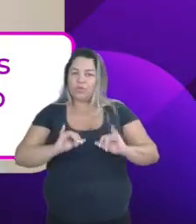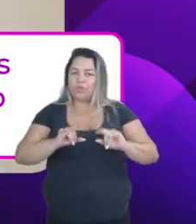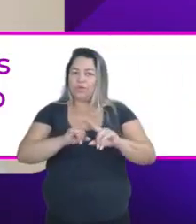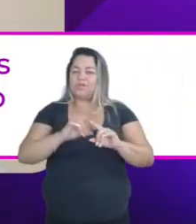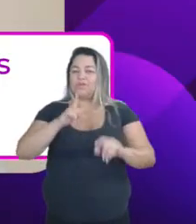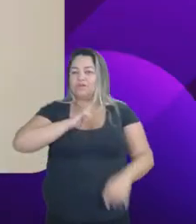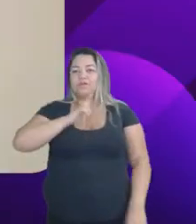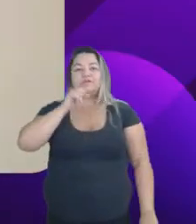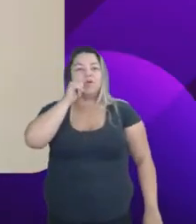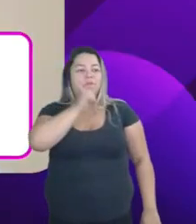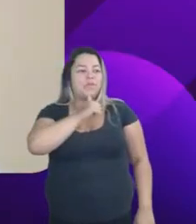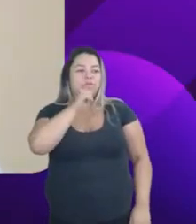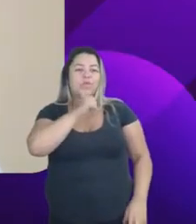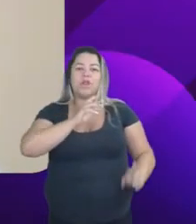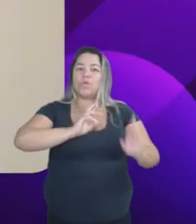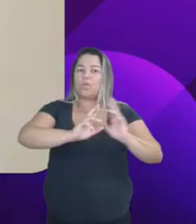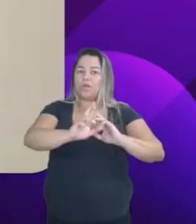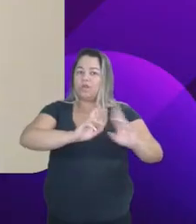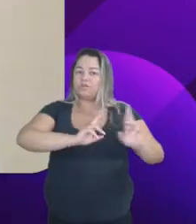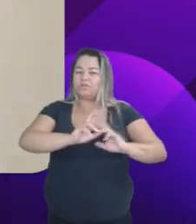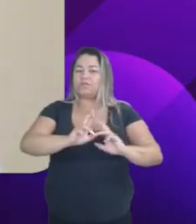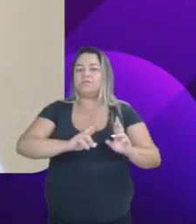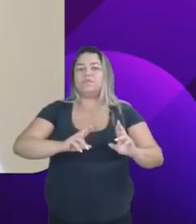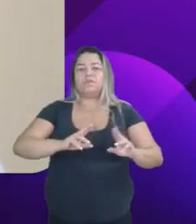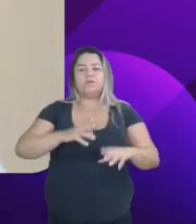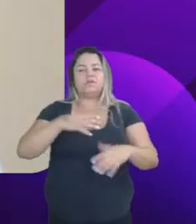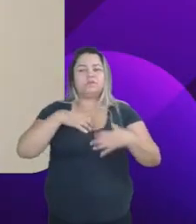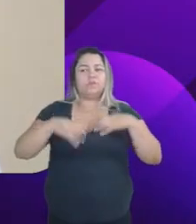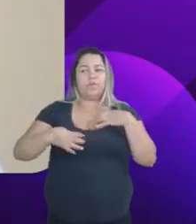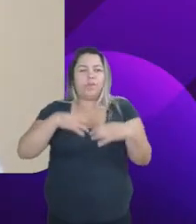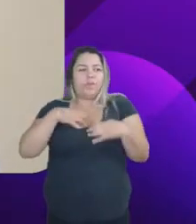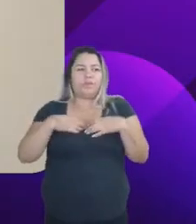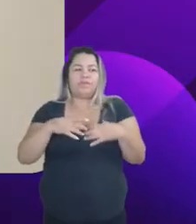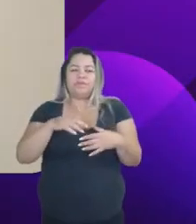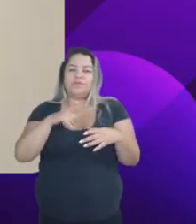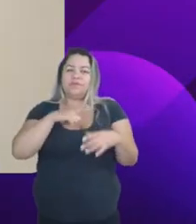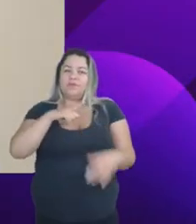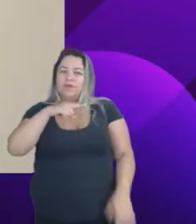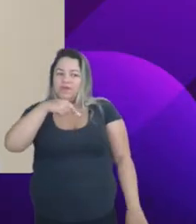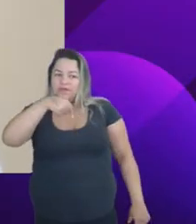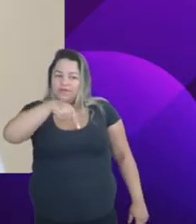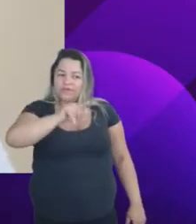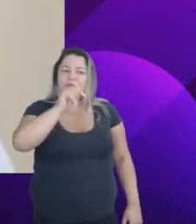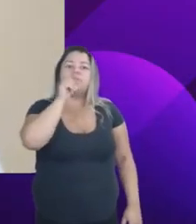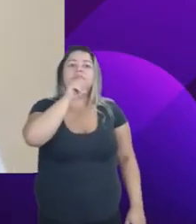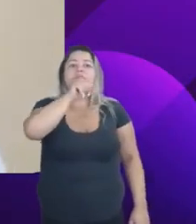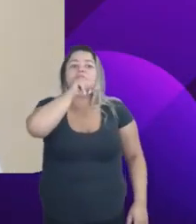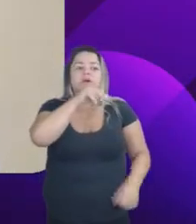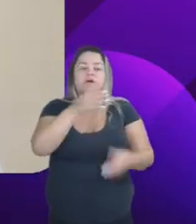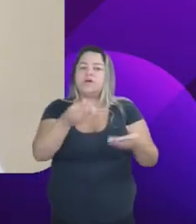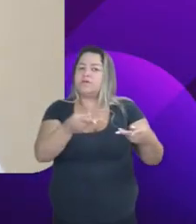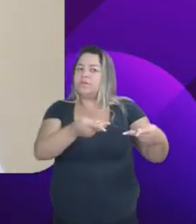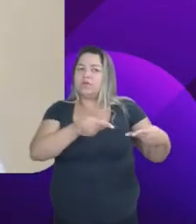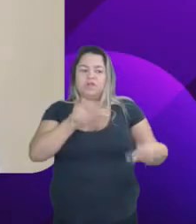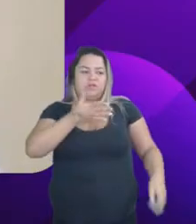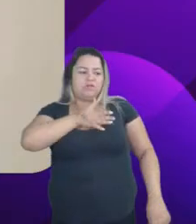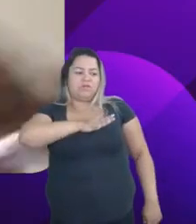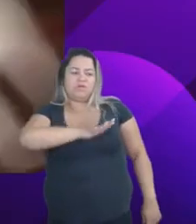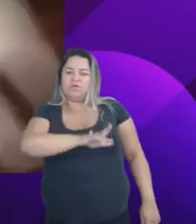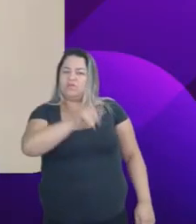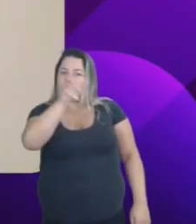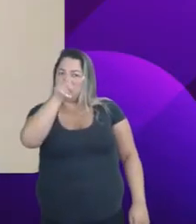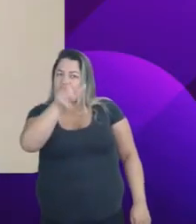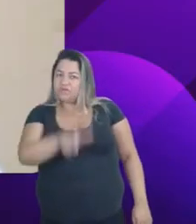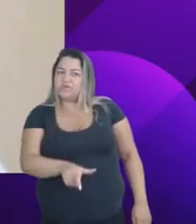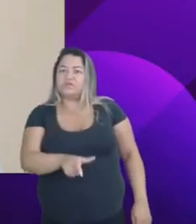ser uma mulher no relacionamento, começa o período de tensão. Quando você quer ir ver sua mãe, ele não deixa, porque diz que sua mãe não gosta de você. Quando